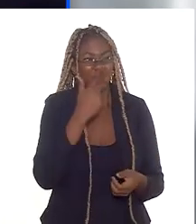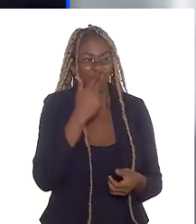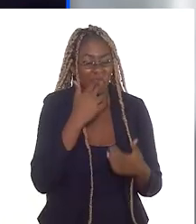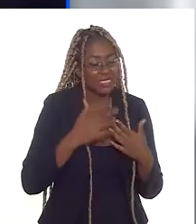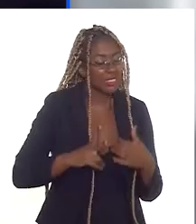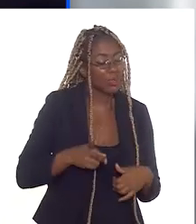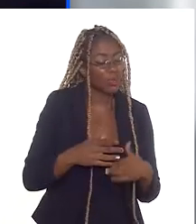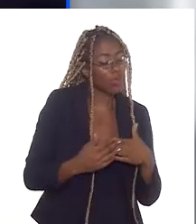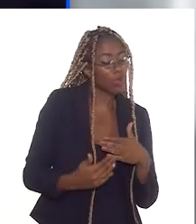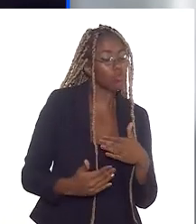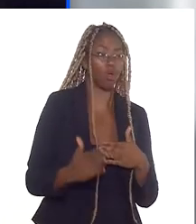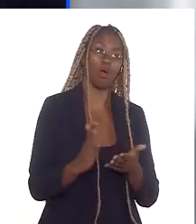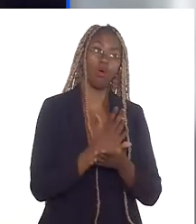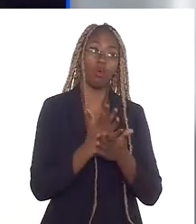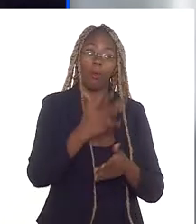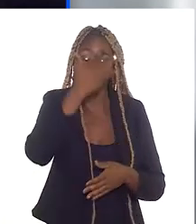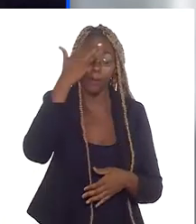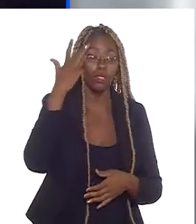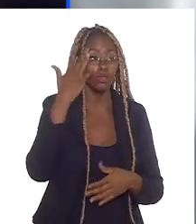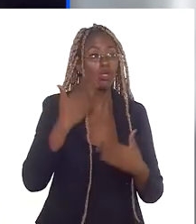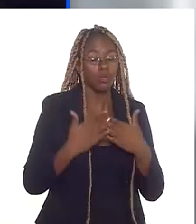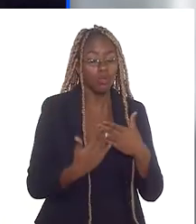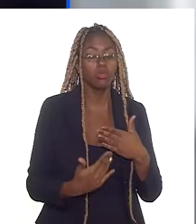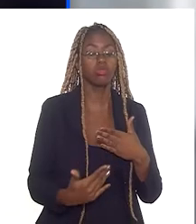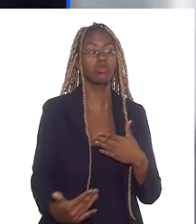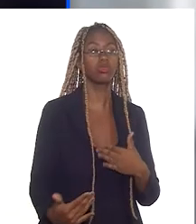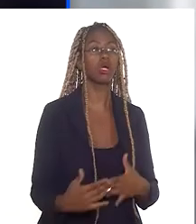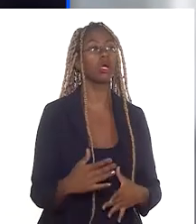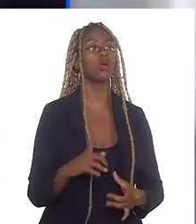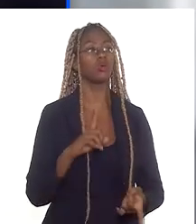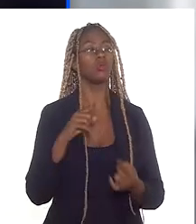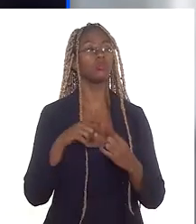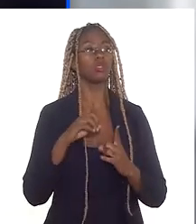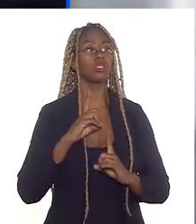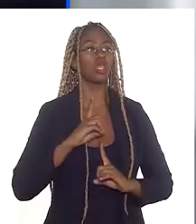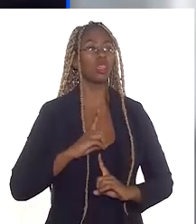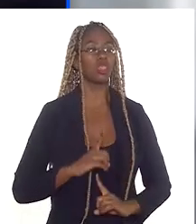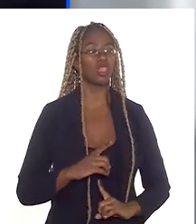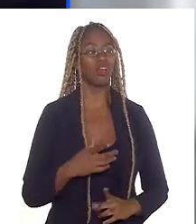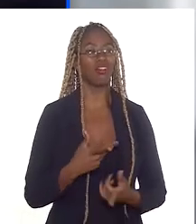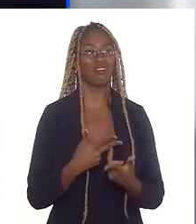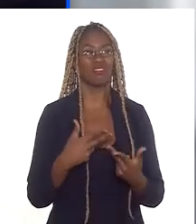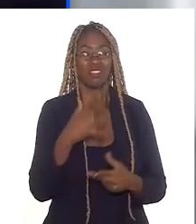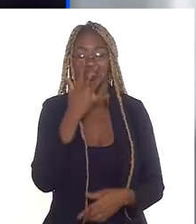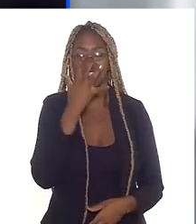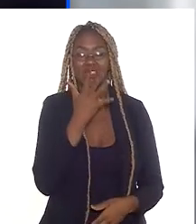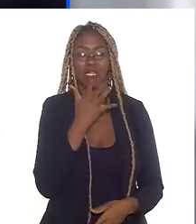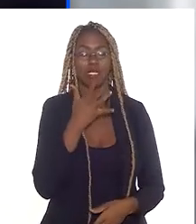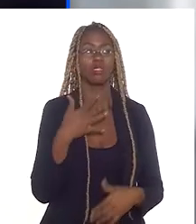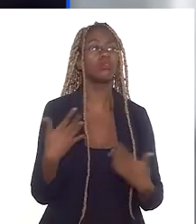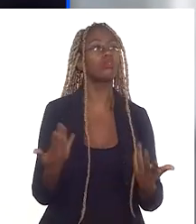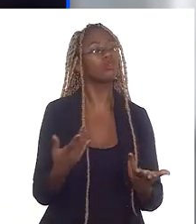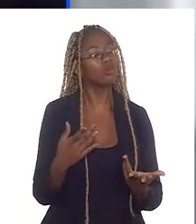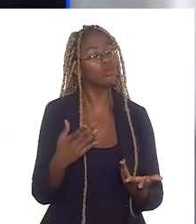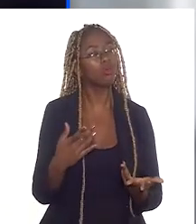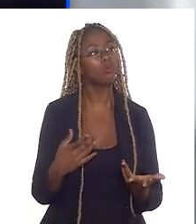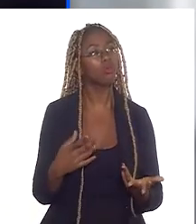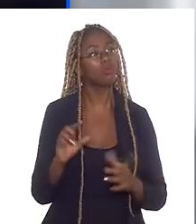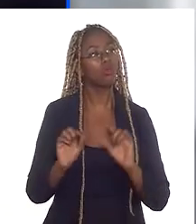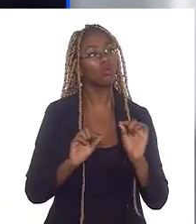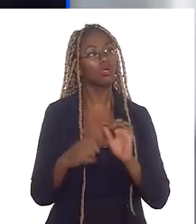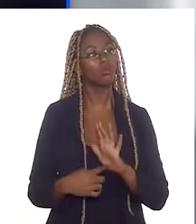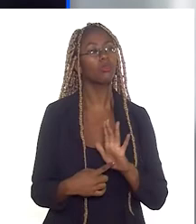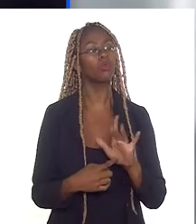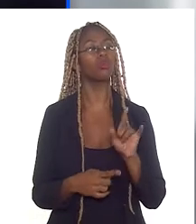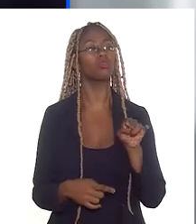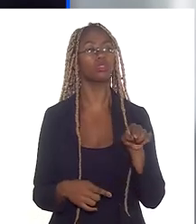ele pode acabar caminhando em algumas pessoas para um quadro é mais depressivo um quadro mais sério né Quais são os sinais